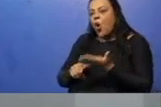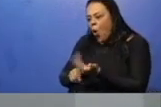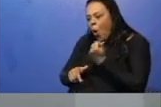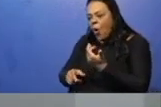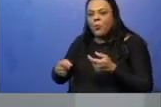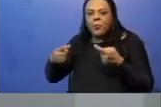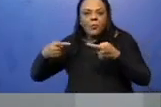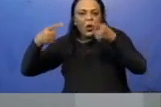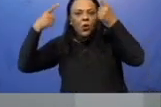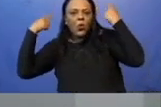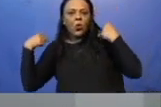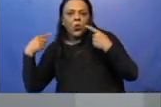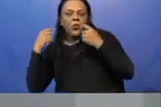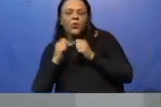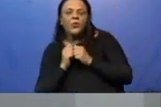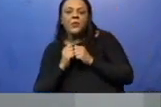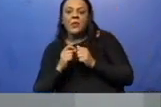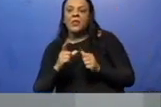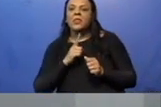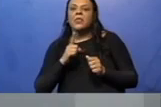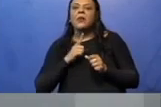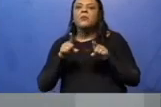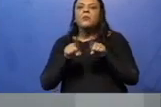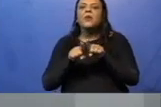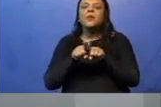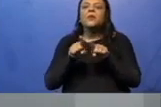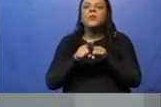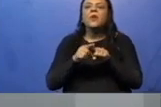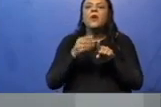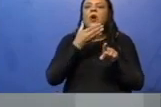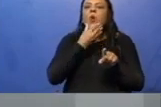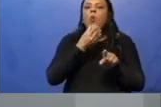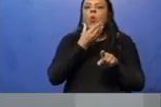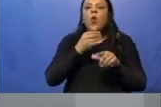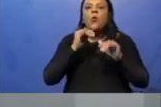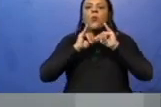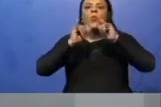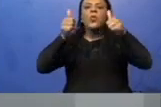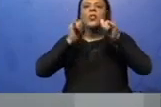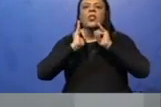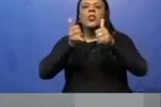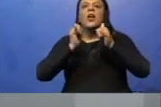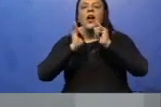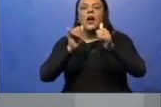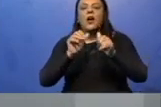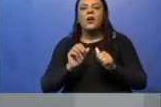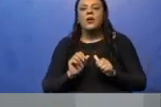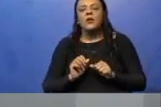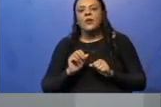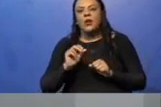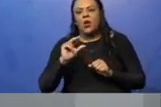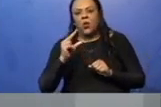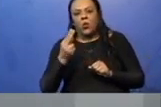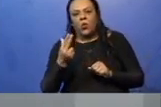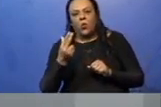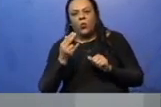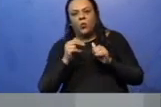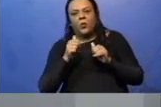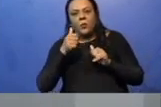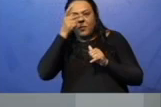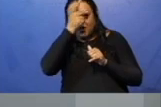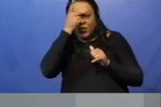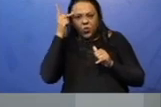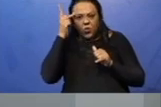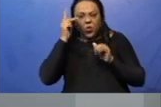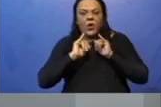aí? O que mais que eu tenho? Narrador. Que tipo de narrador que eu tenho? Né? Eu tenho aqui um narrador, ele